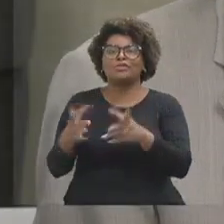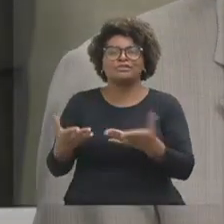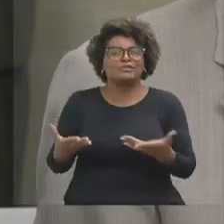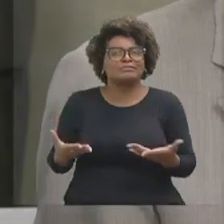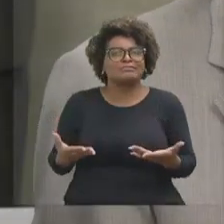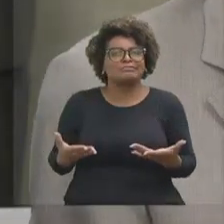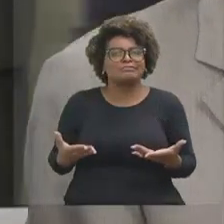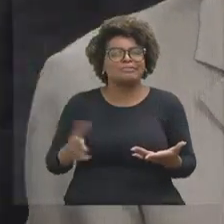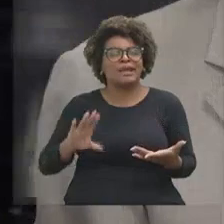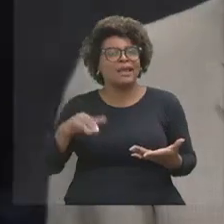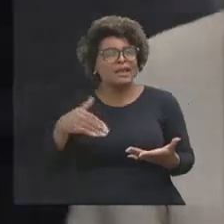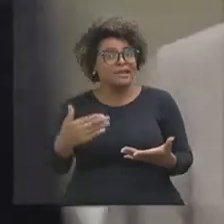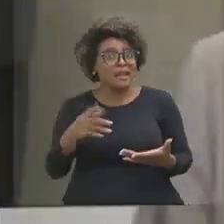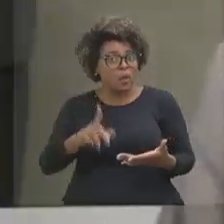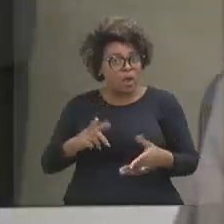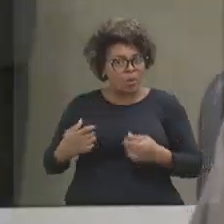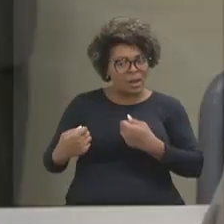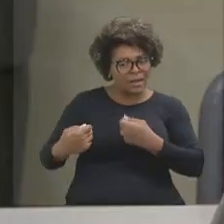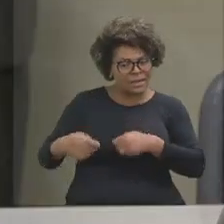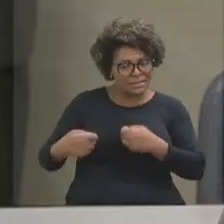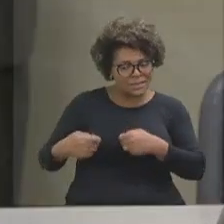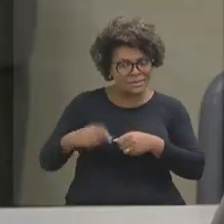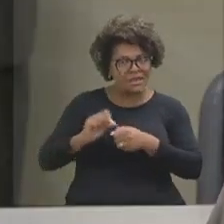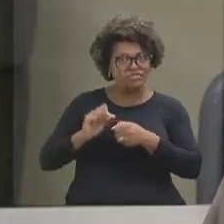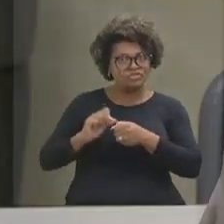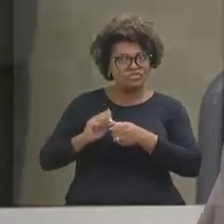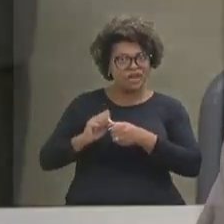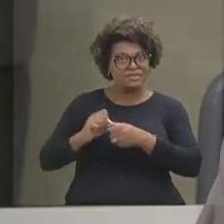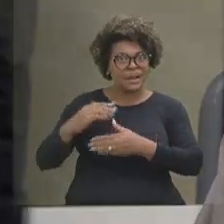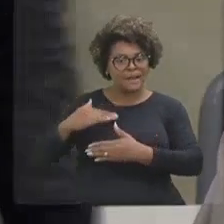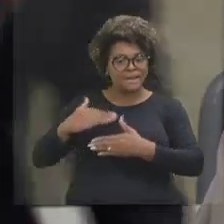de mamografia bastante difícil